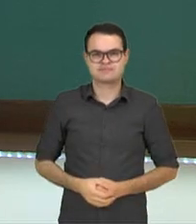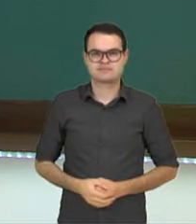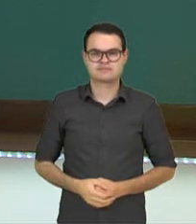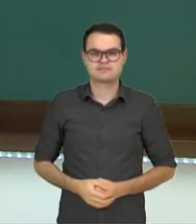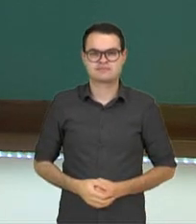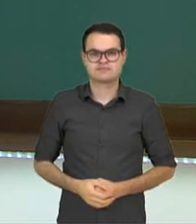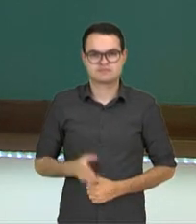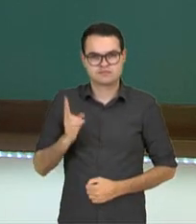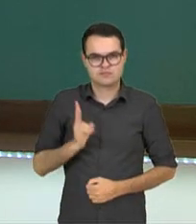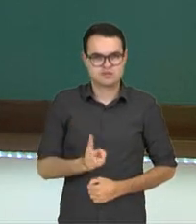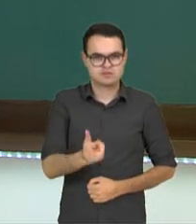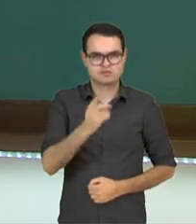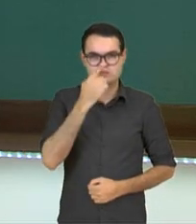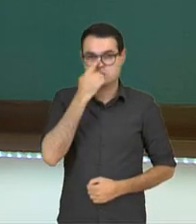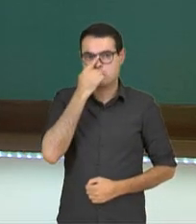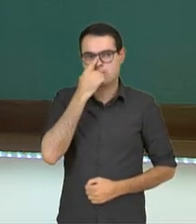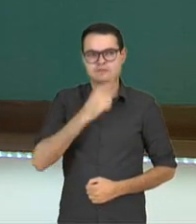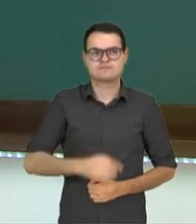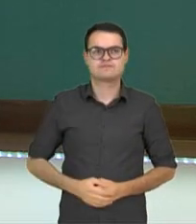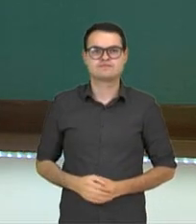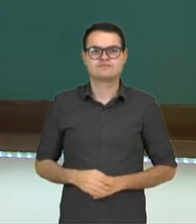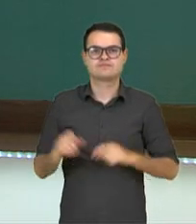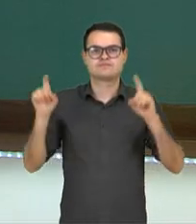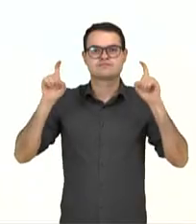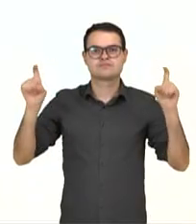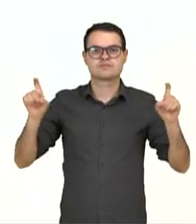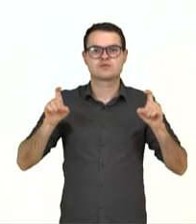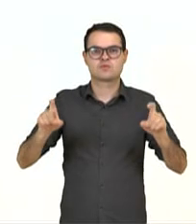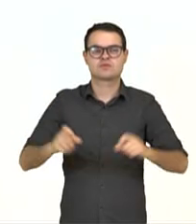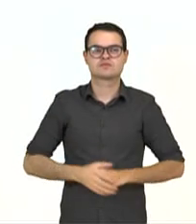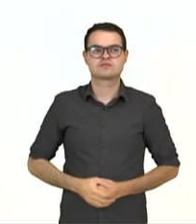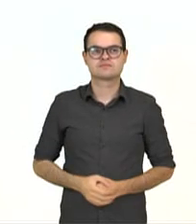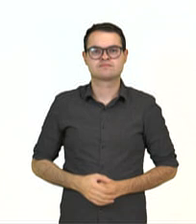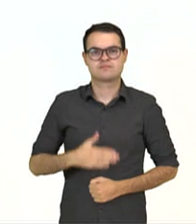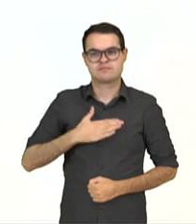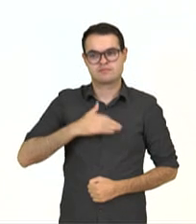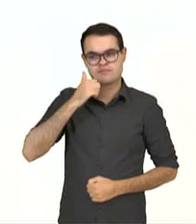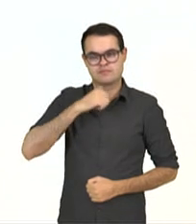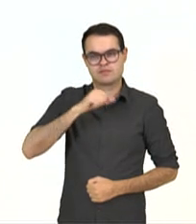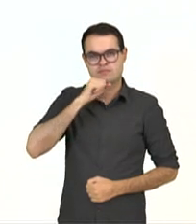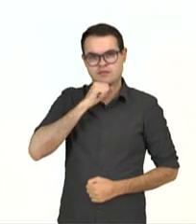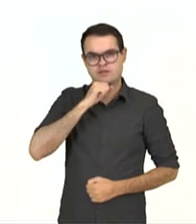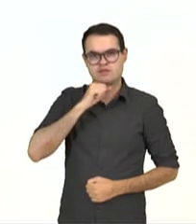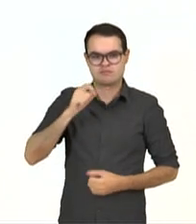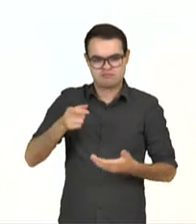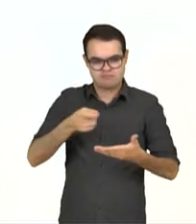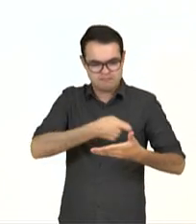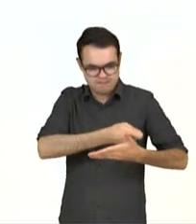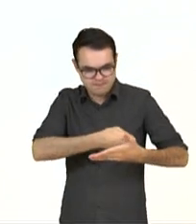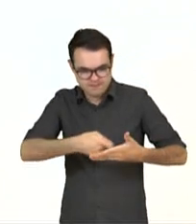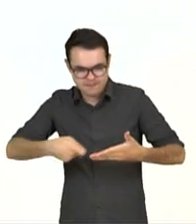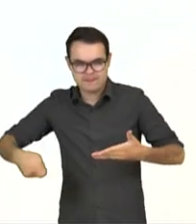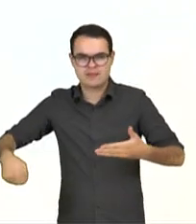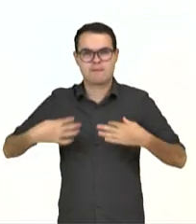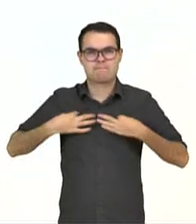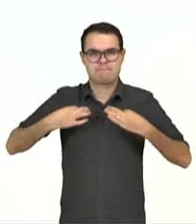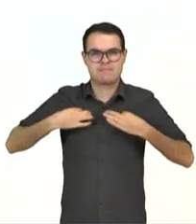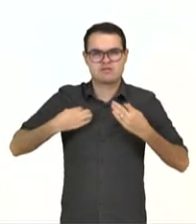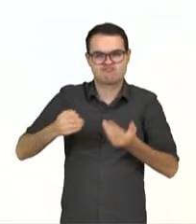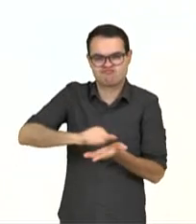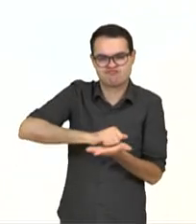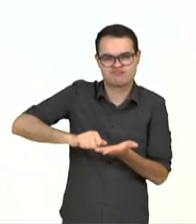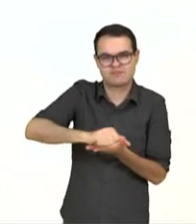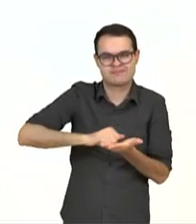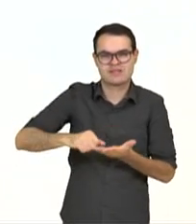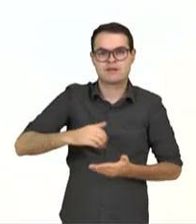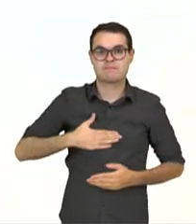adiante? Um quiz, tá? Minha mãe pintava panos de prato. Meu pai lia